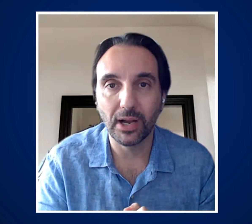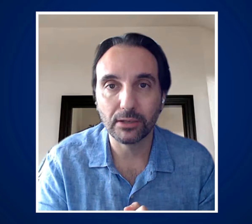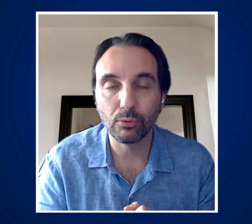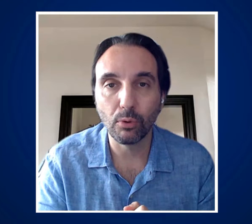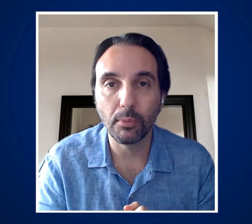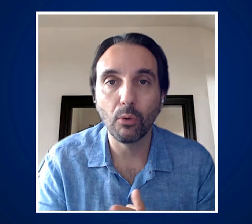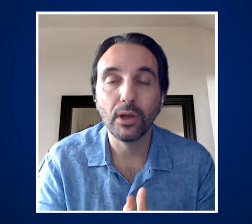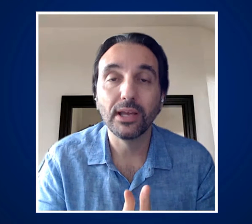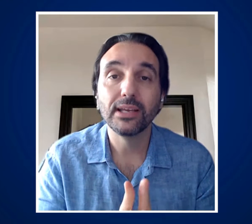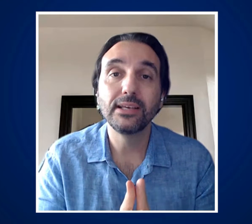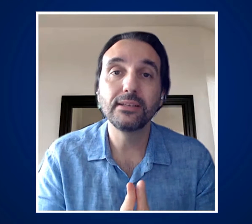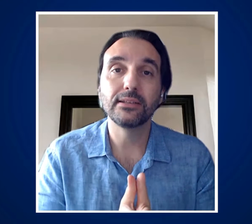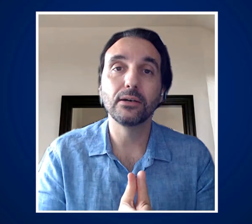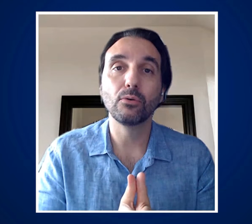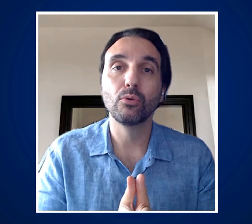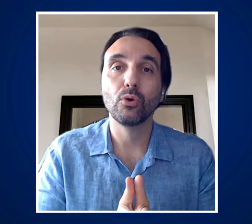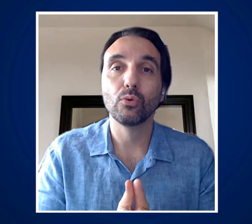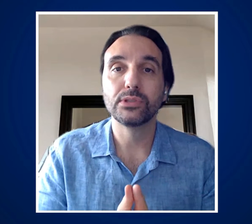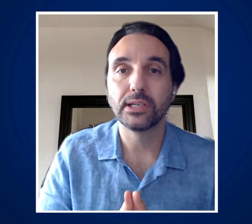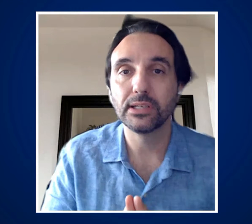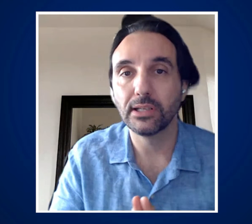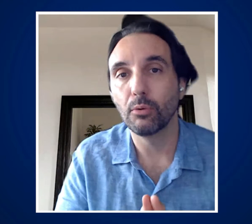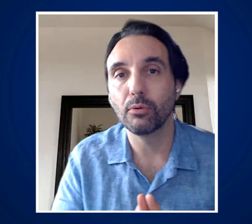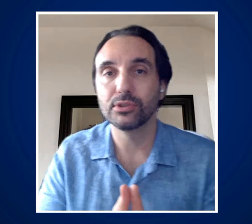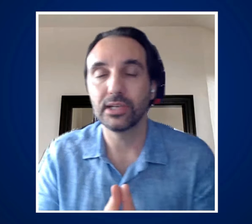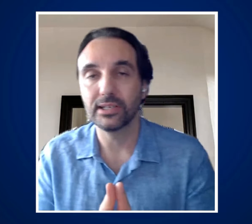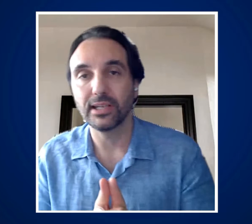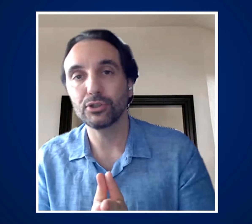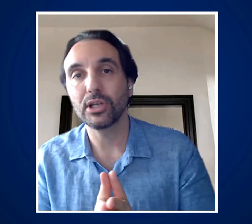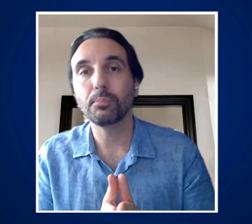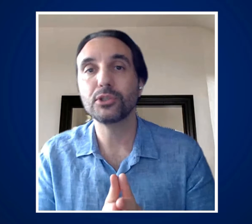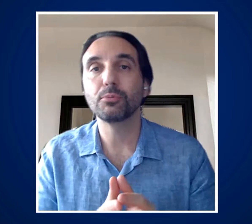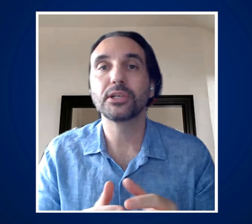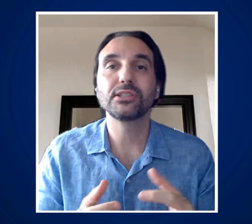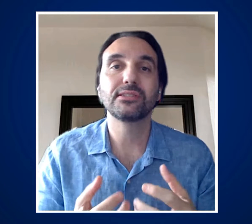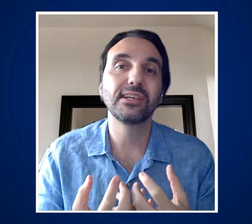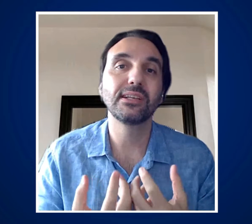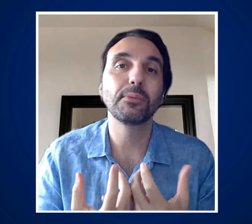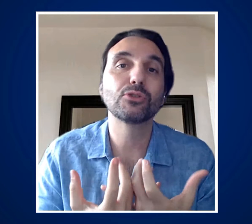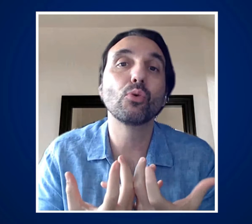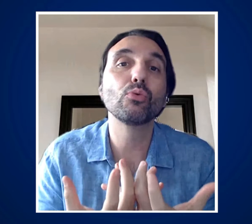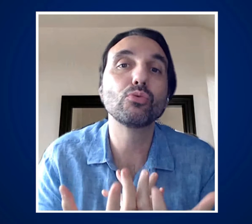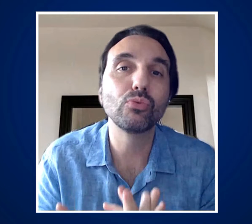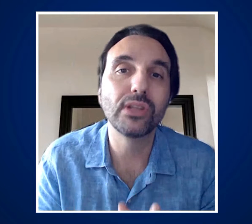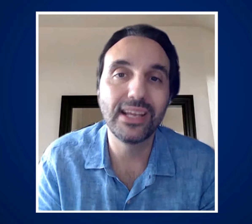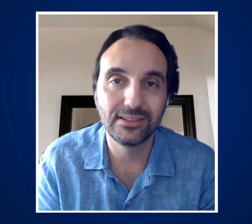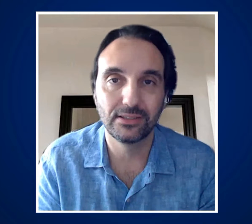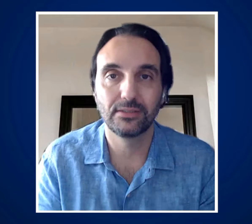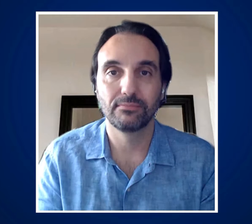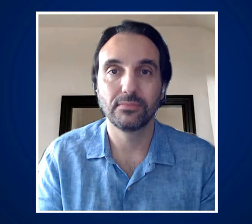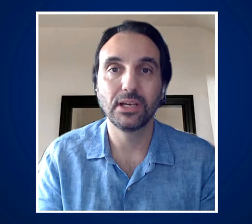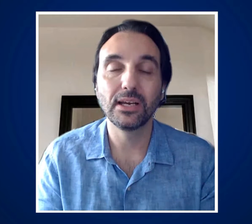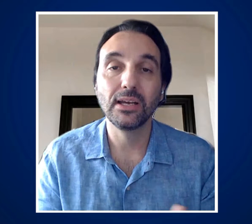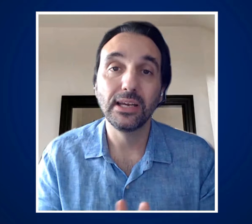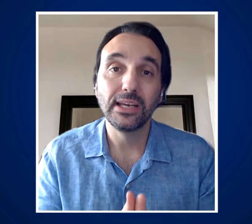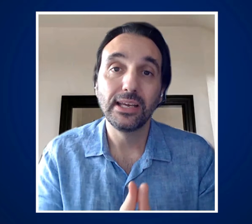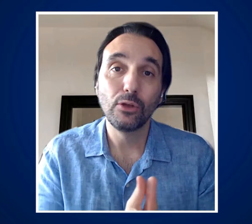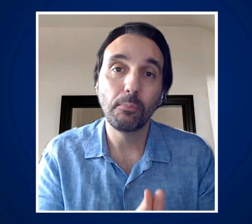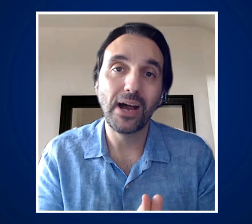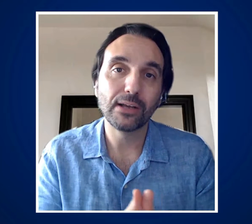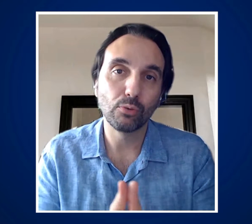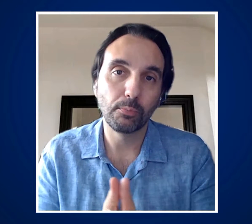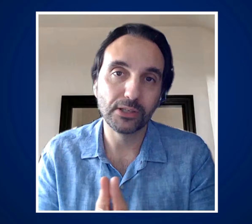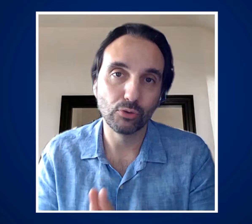do Pacto Global, que então o secretário-geral pediu para a gente ser ainda mais contundente, né?